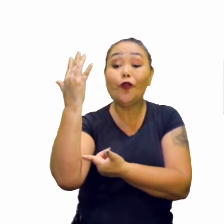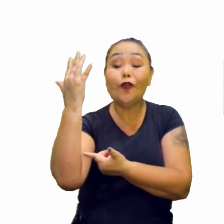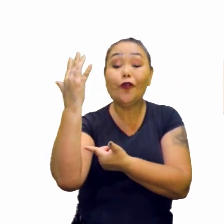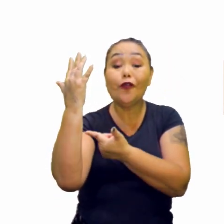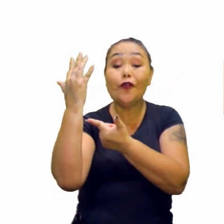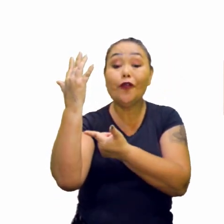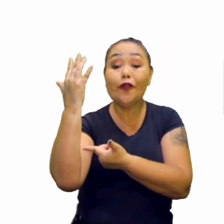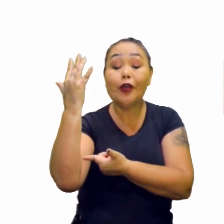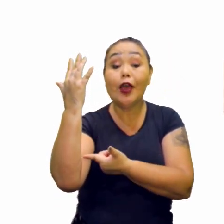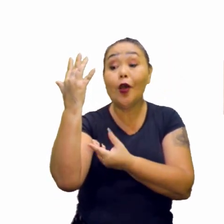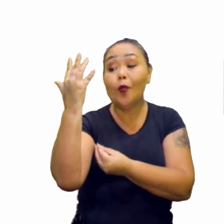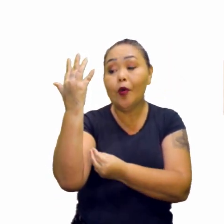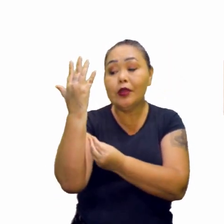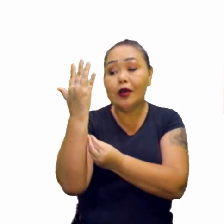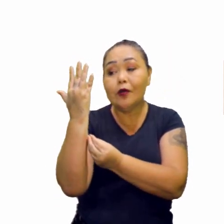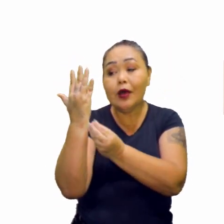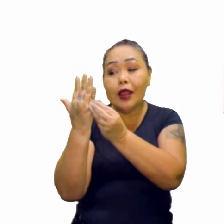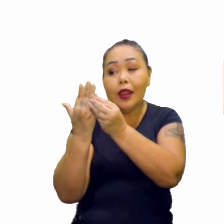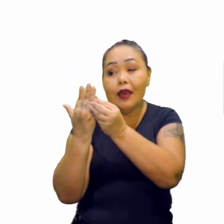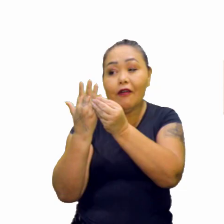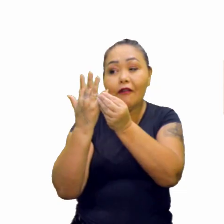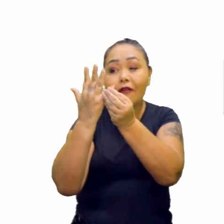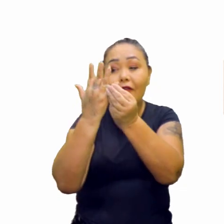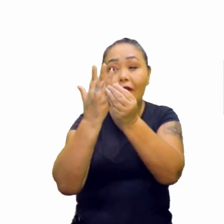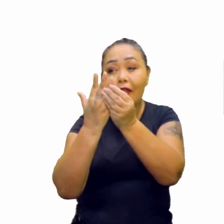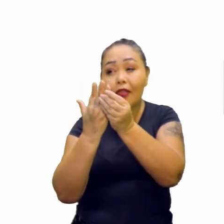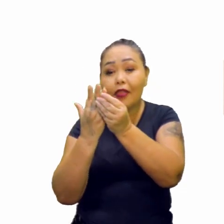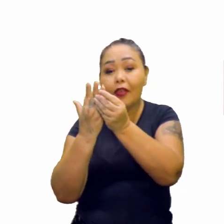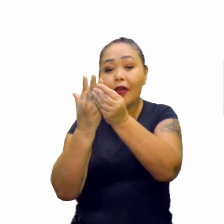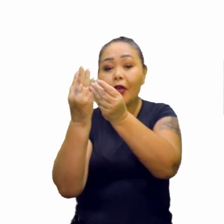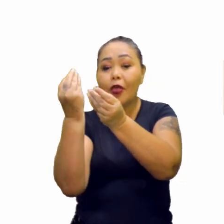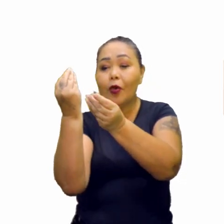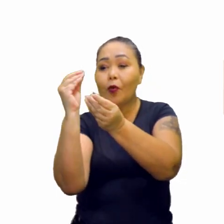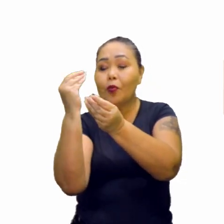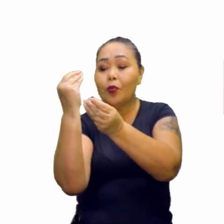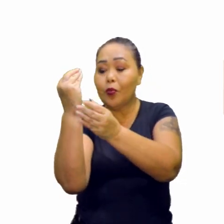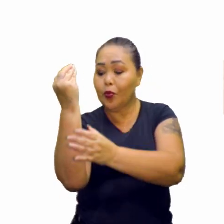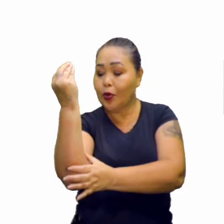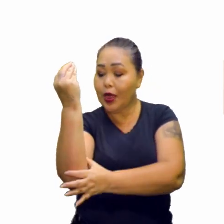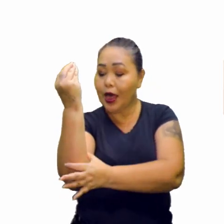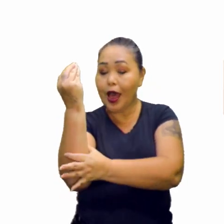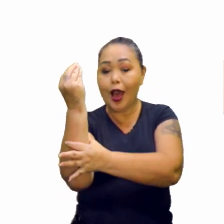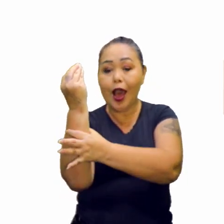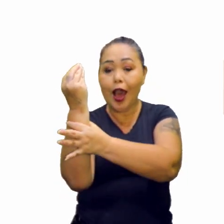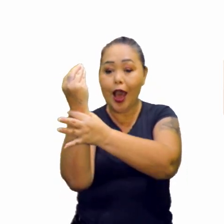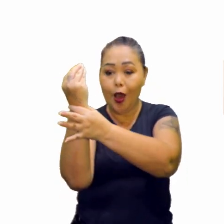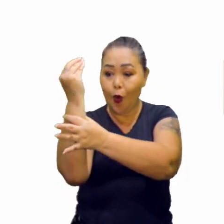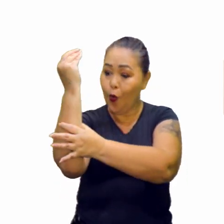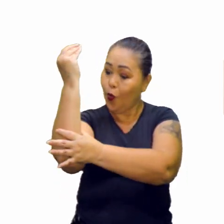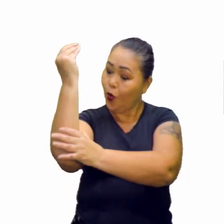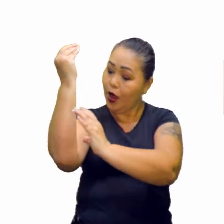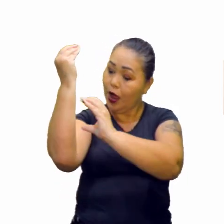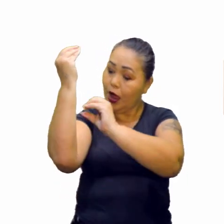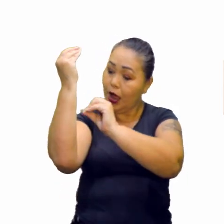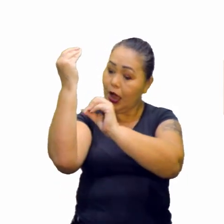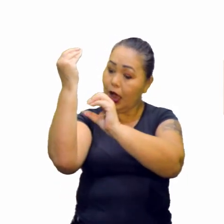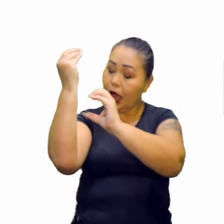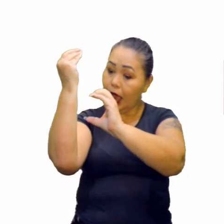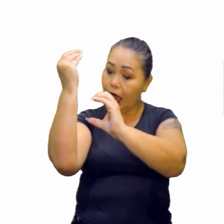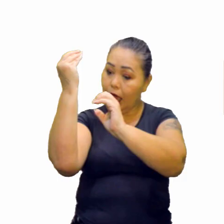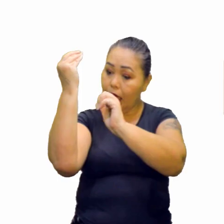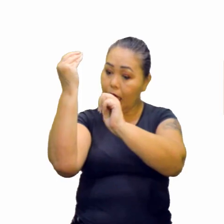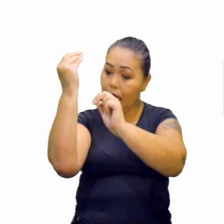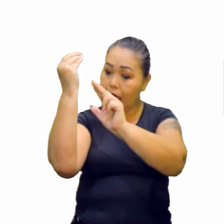a uma melhor conformação do caule, visando a formação do fuste e de